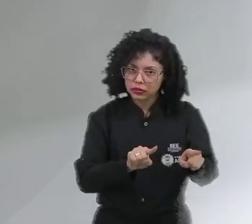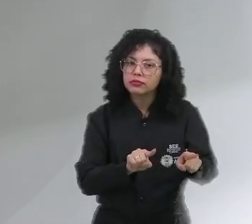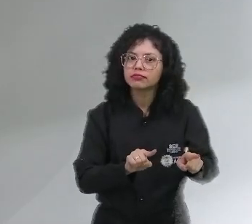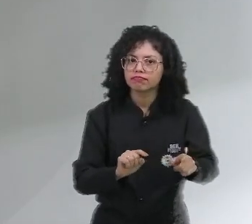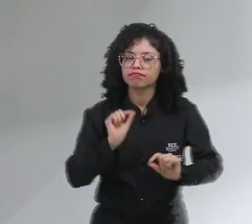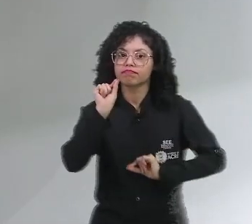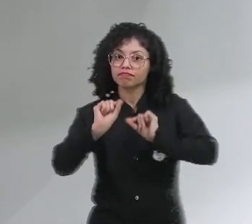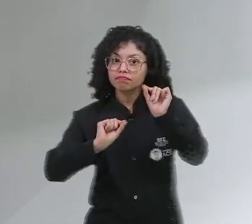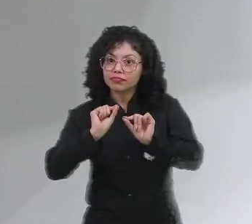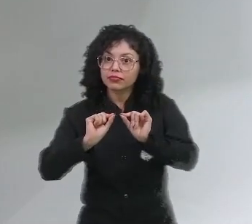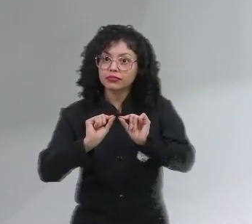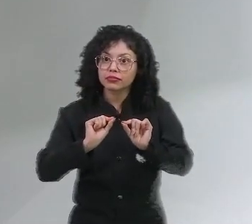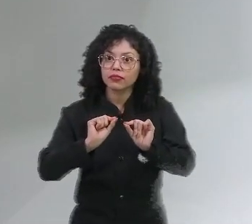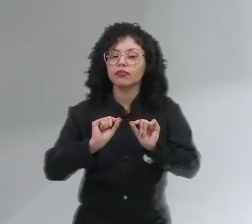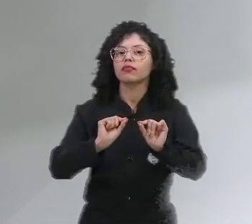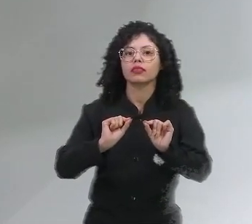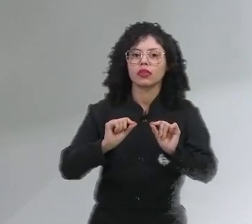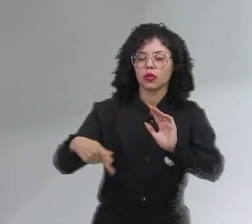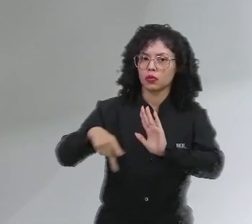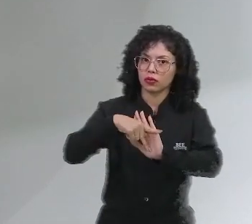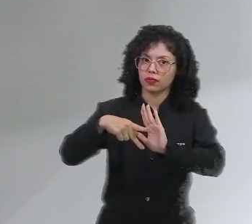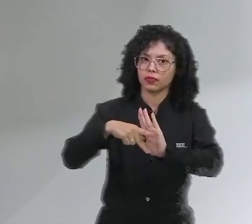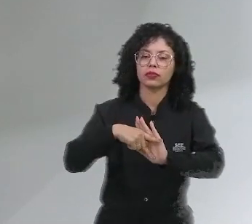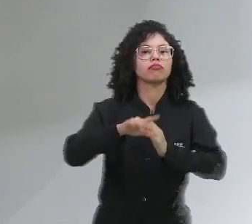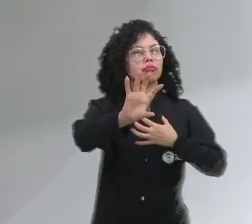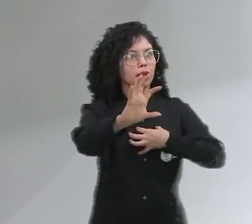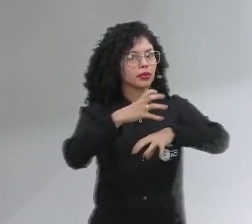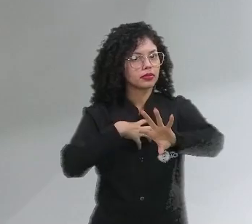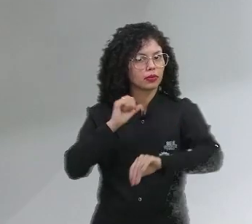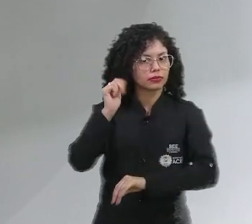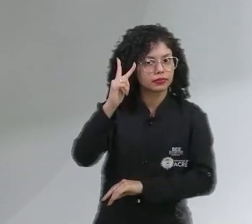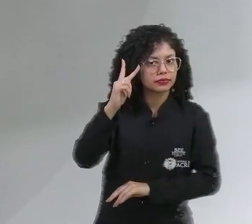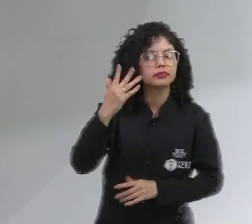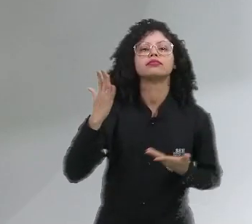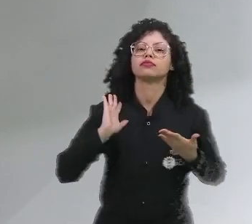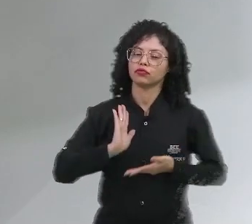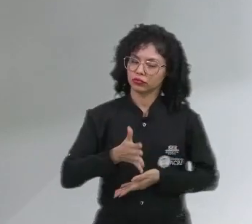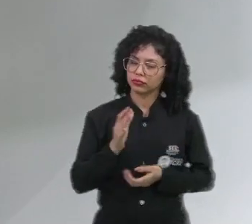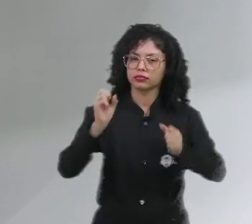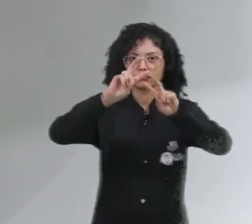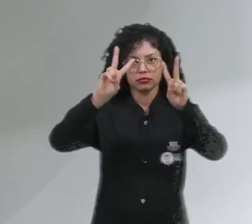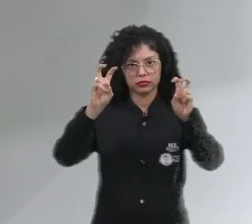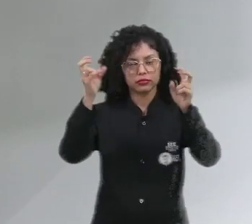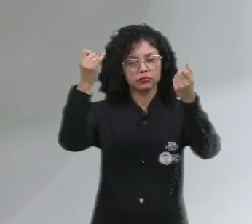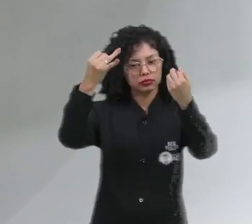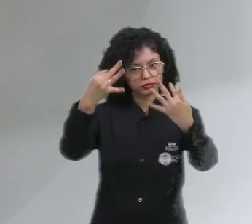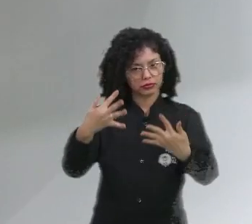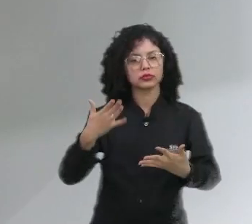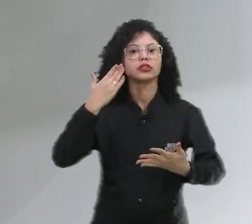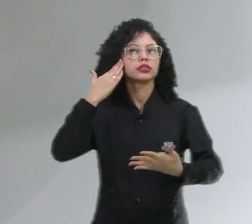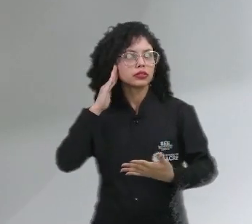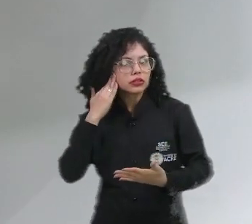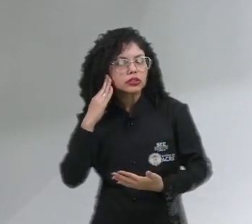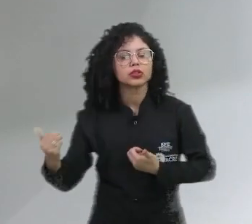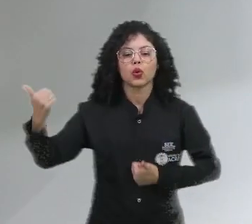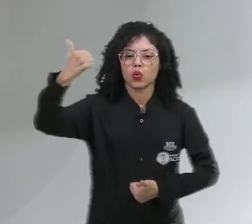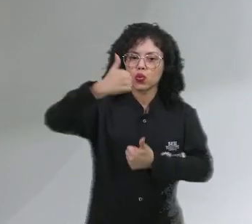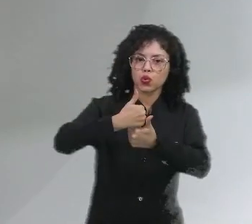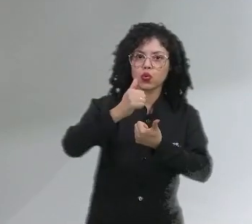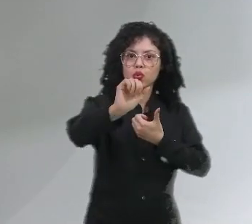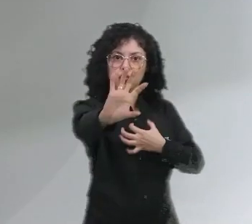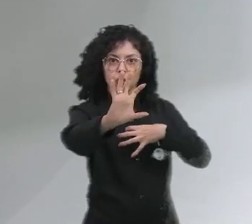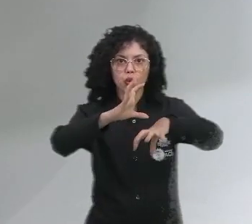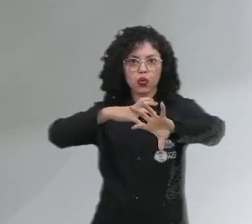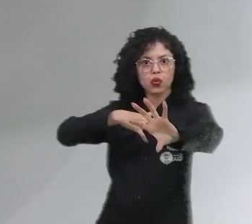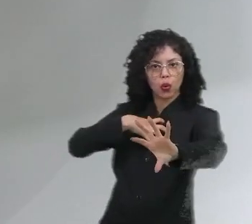dinâmica do desafio mesmo da empatia, tá bom? A gente já está ali abordando, conseguiu compreender que é se colocar no lugar do outro, tem